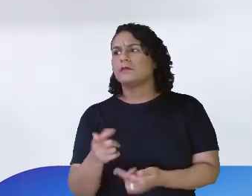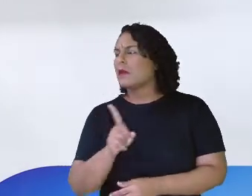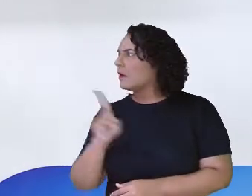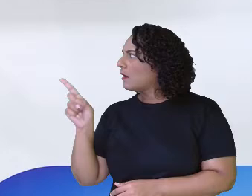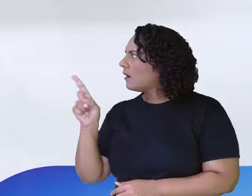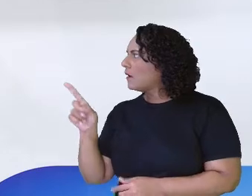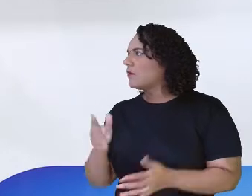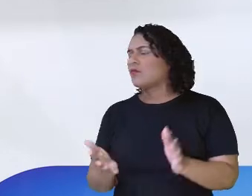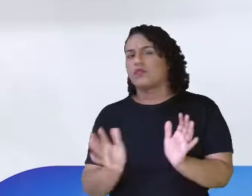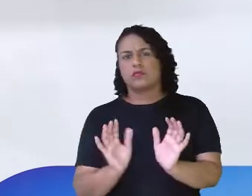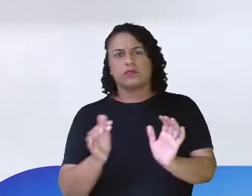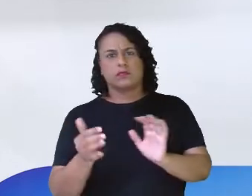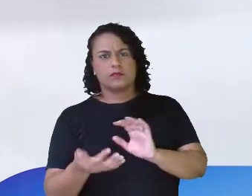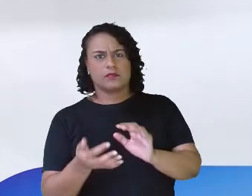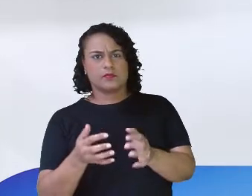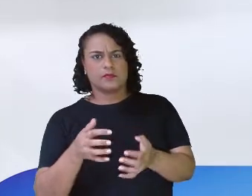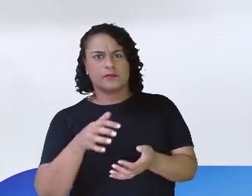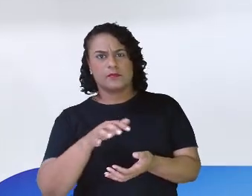estou falando de formas